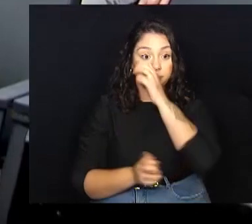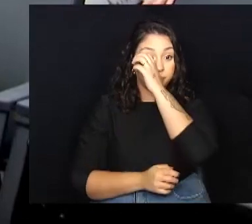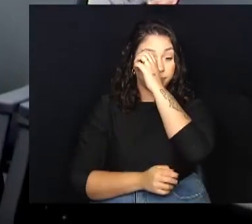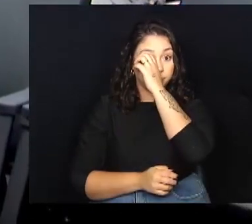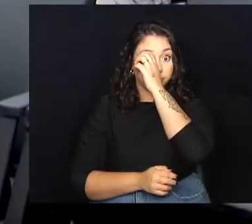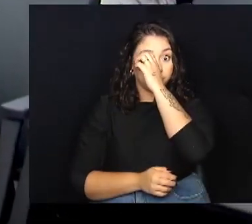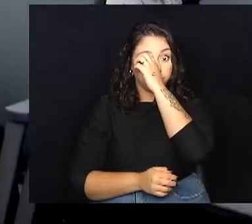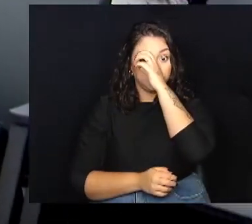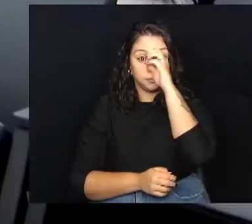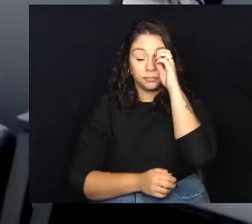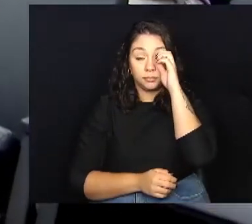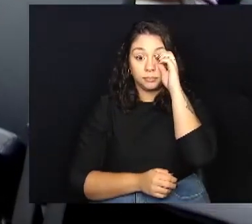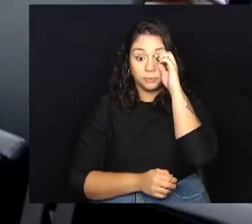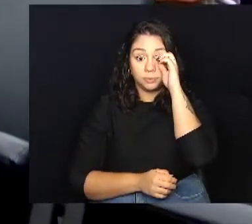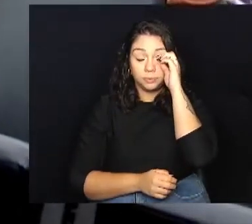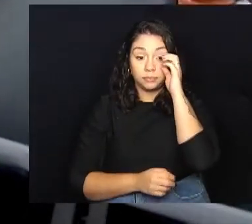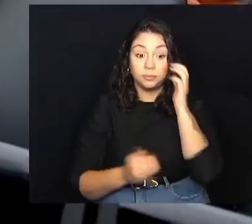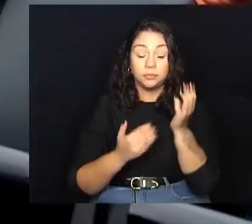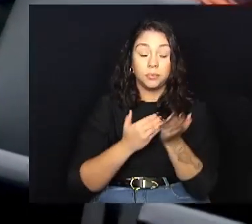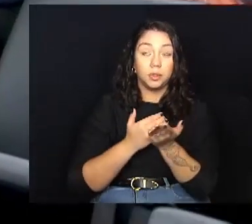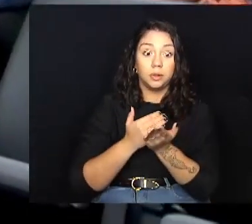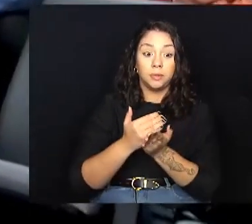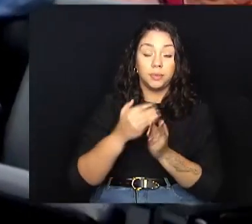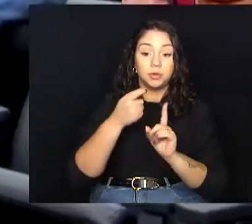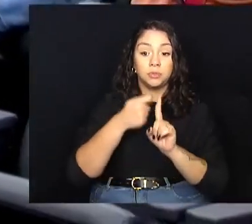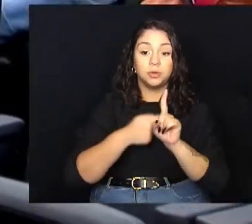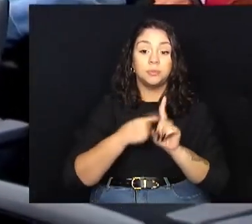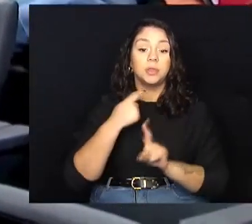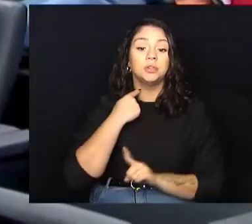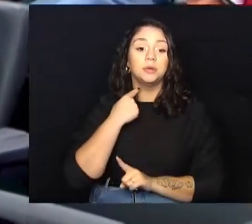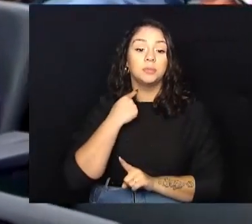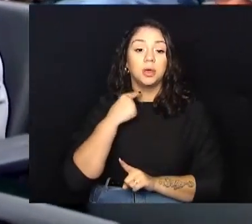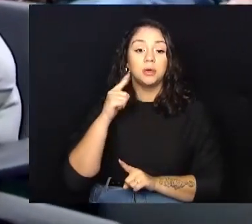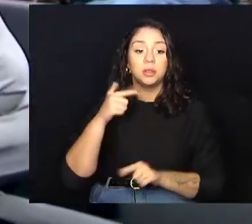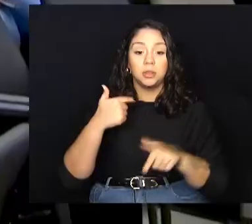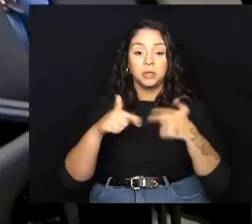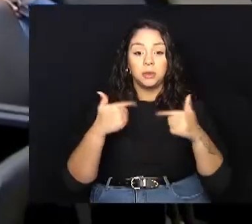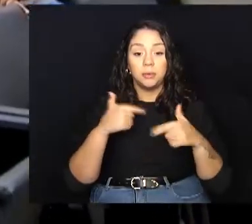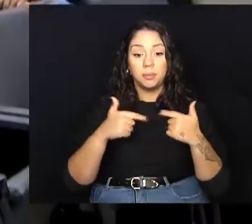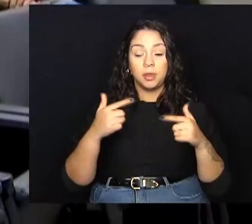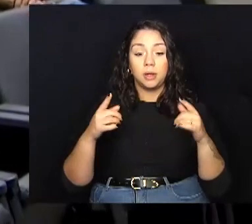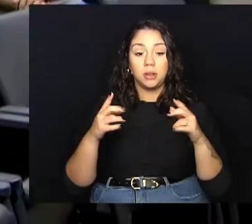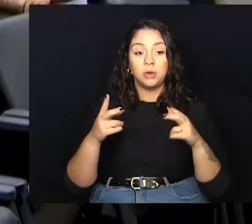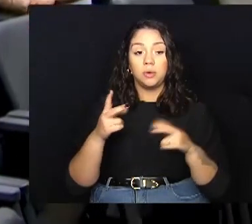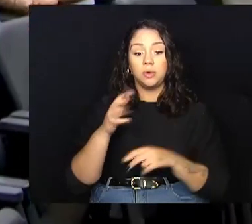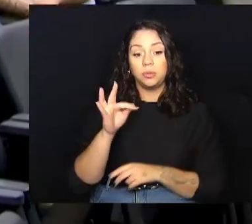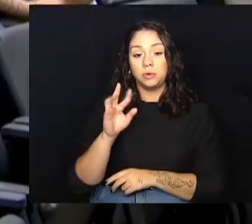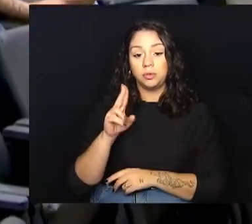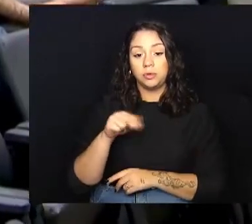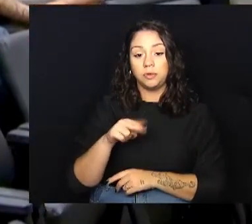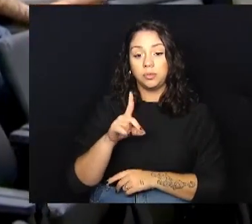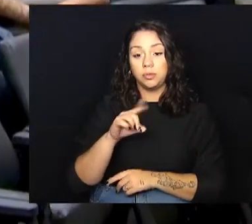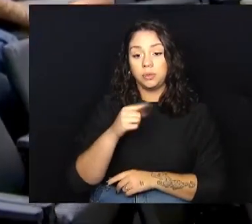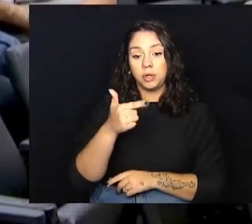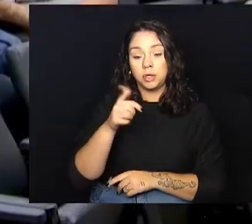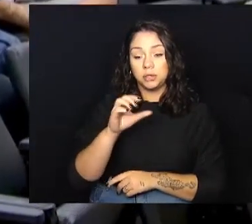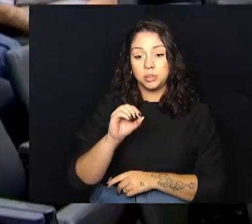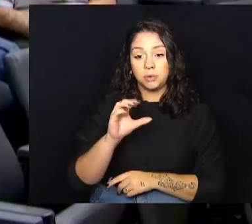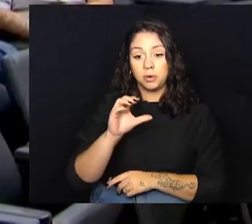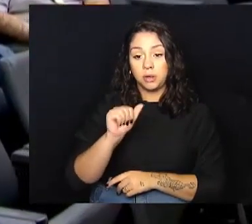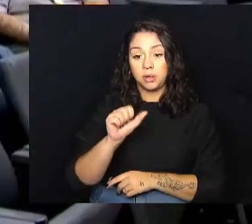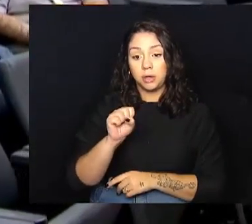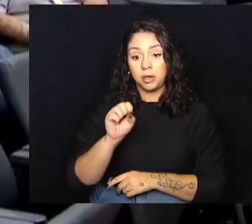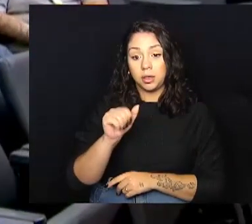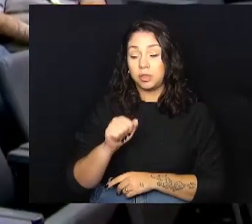desde o começo do mês de maio funcionários da Fundação CASA iniciaram uma greve por não chegarem